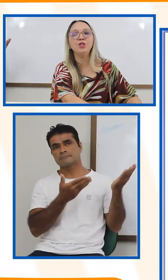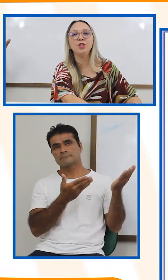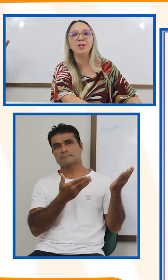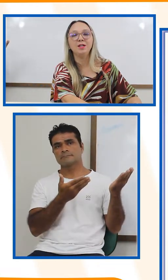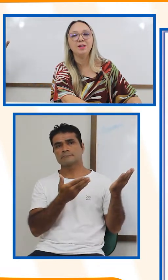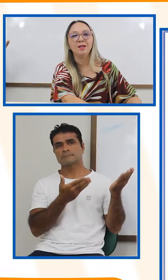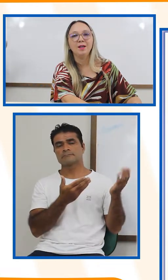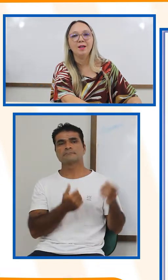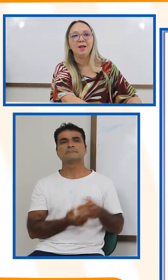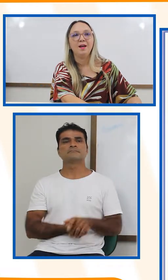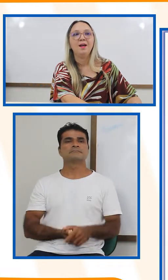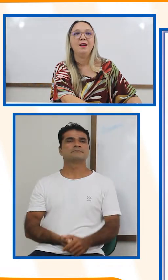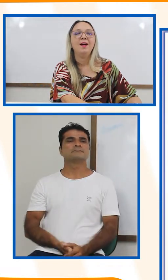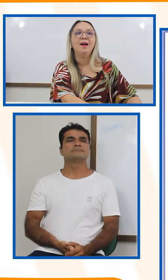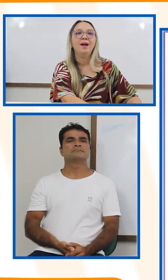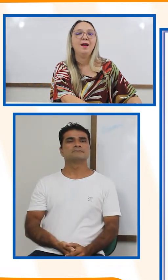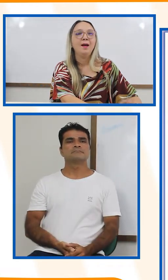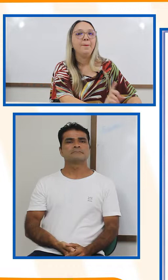Jabuti.